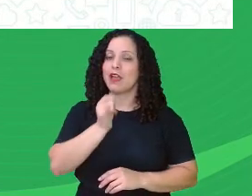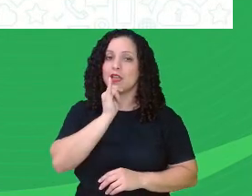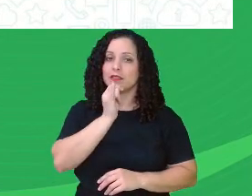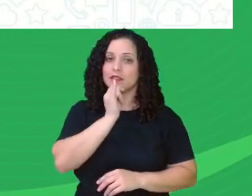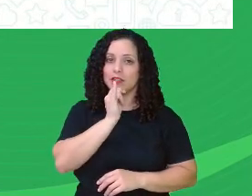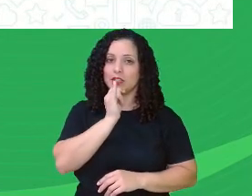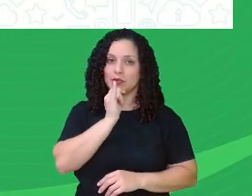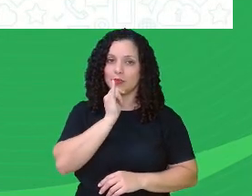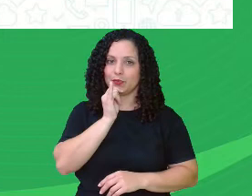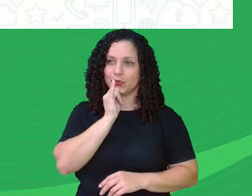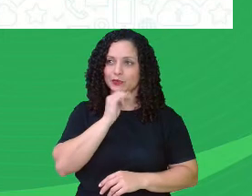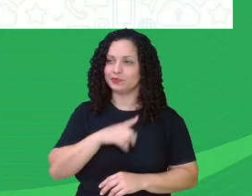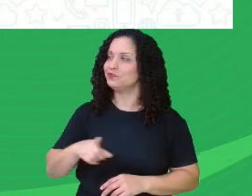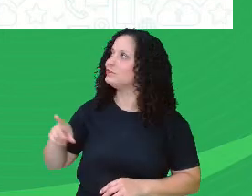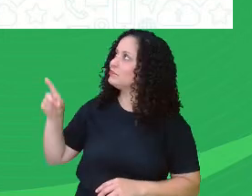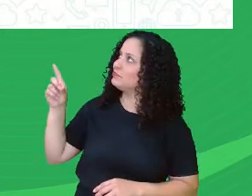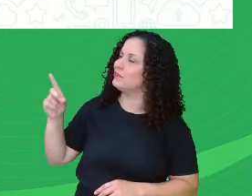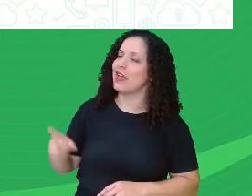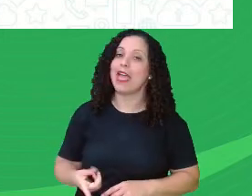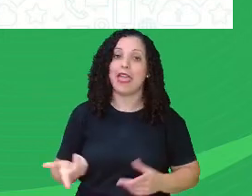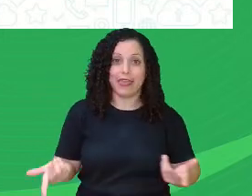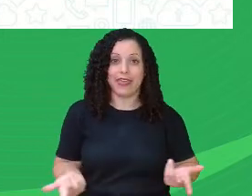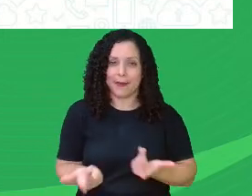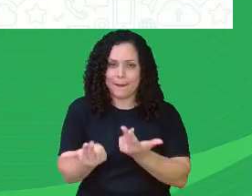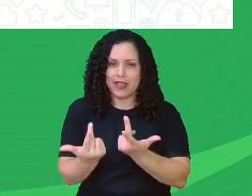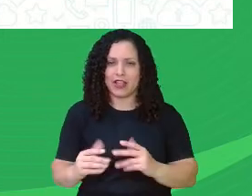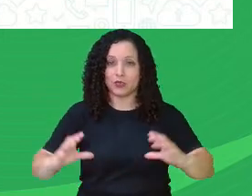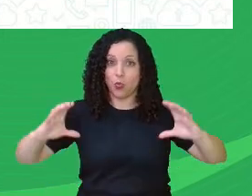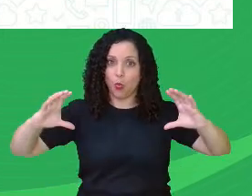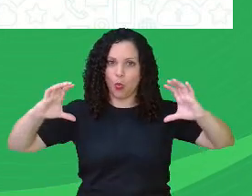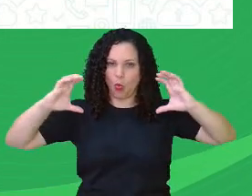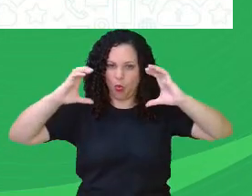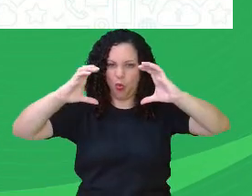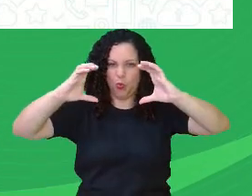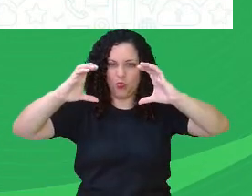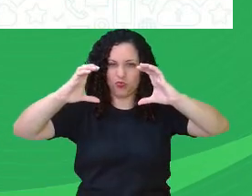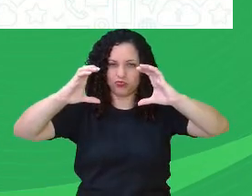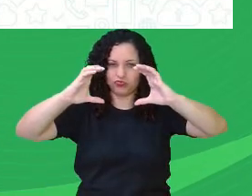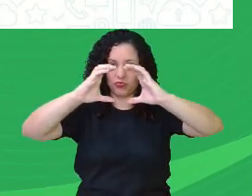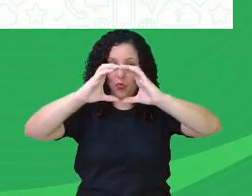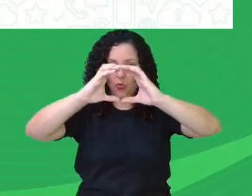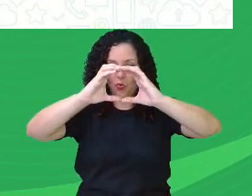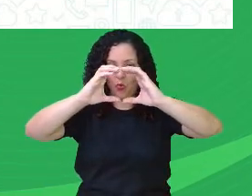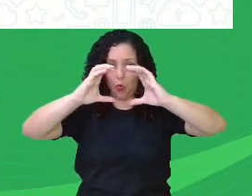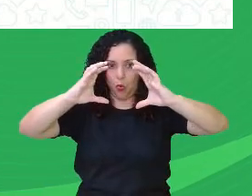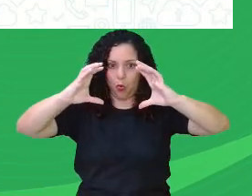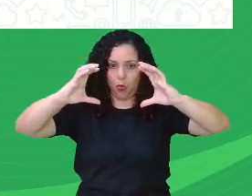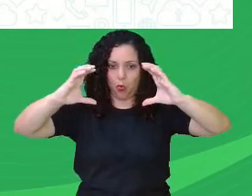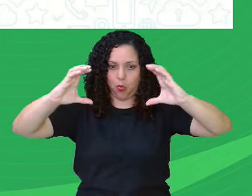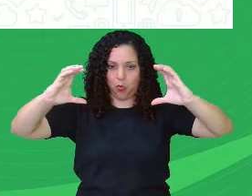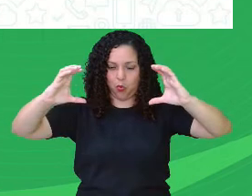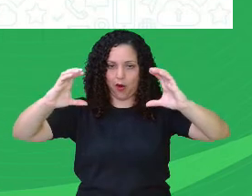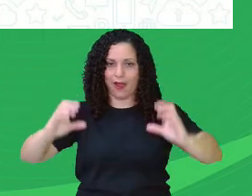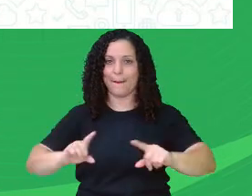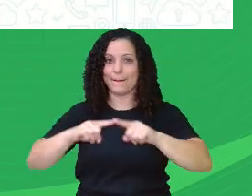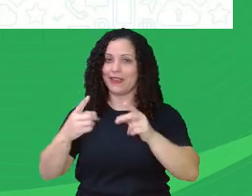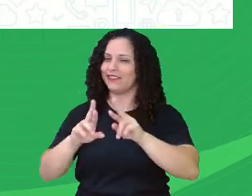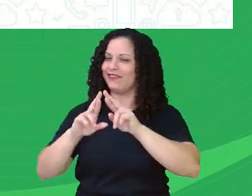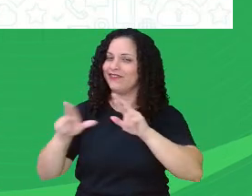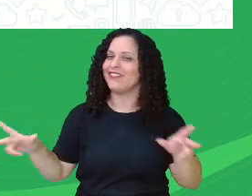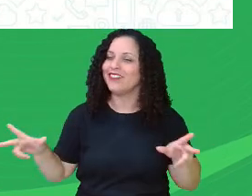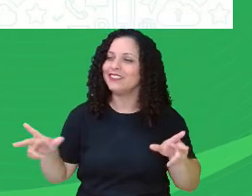agora aparentemente ser um cubo grande, mas não é, bebê, porque não é?